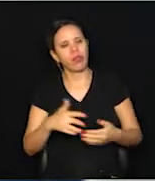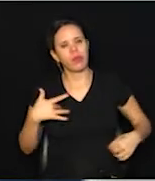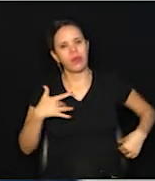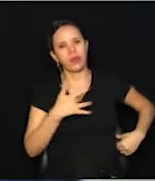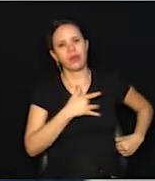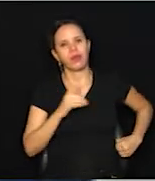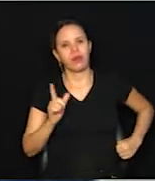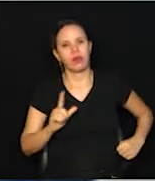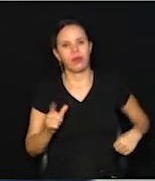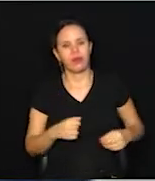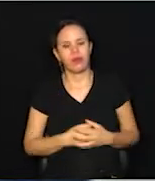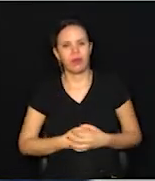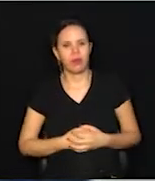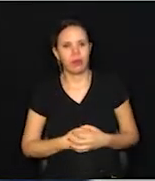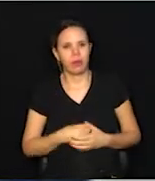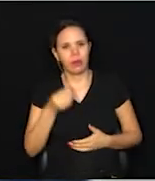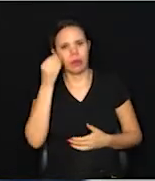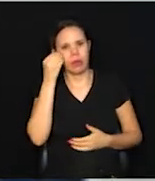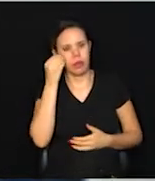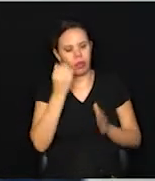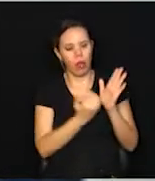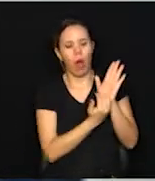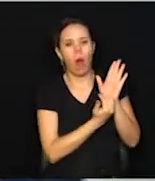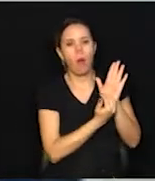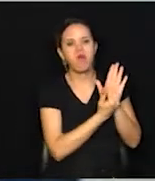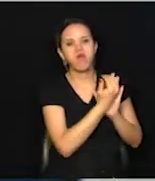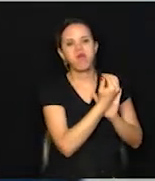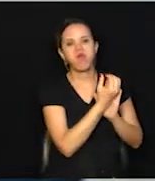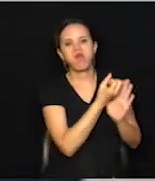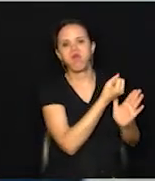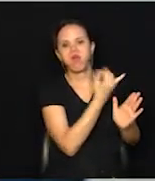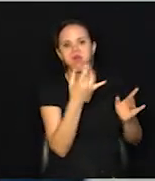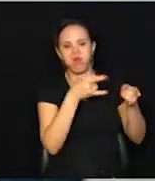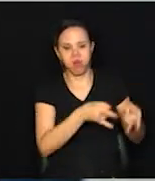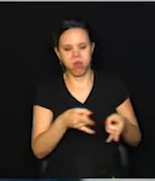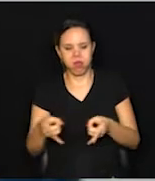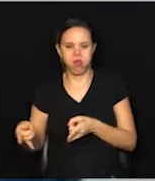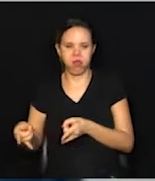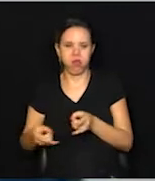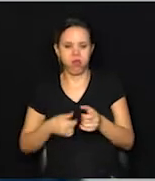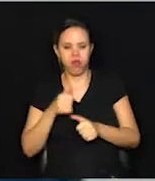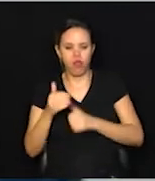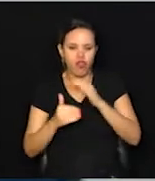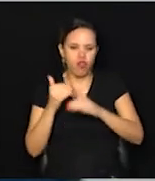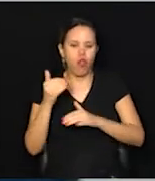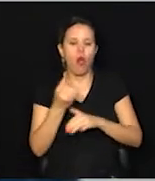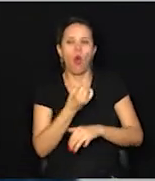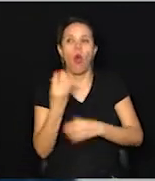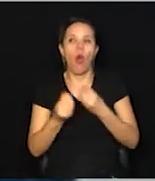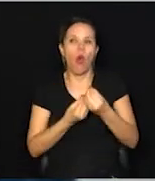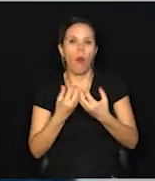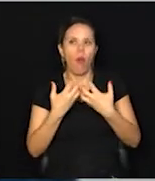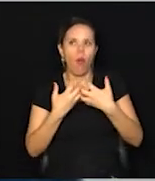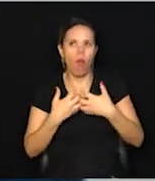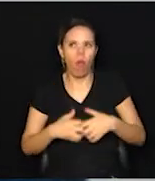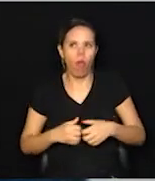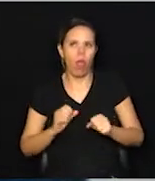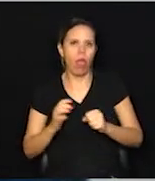né? Para tentar aumentar o leito e acompanhar a evolução da pandemia. Então, nós tentamos criação de